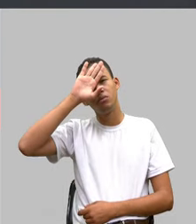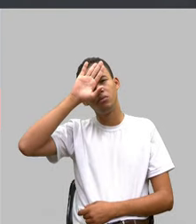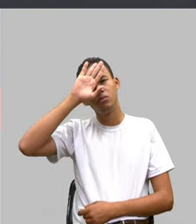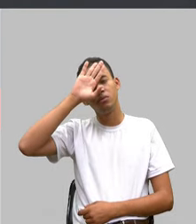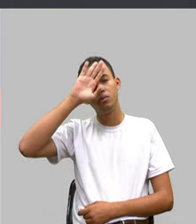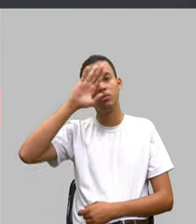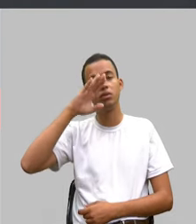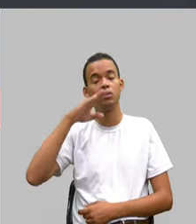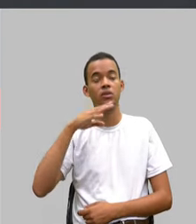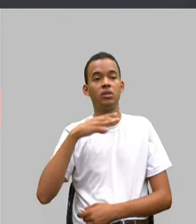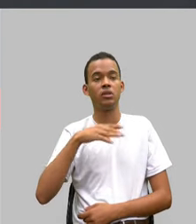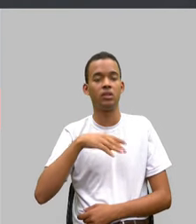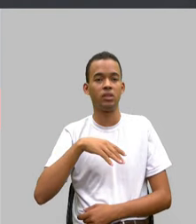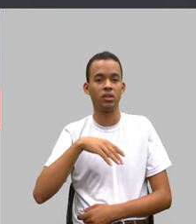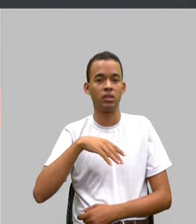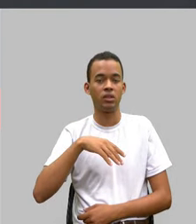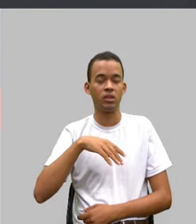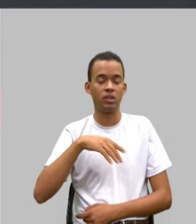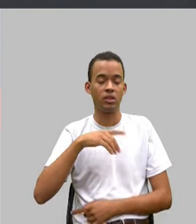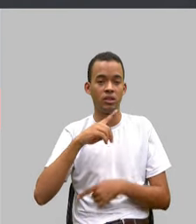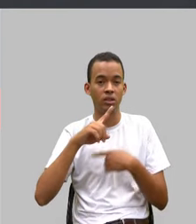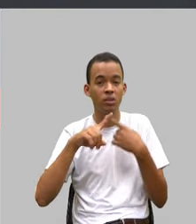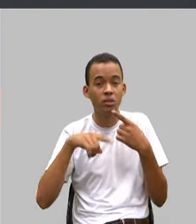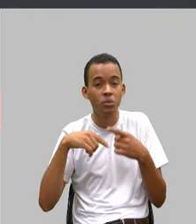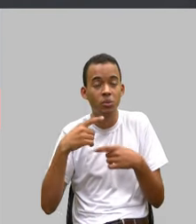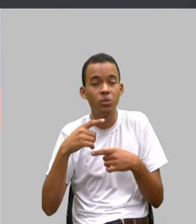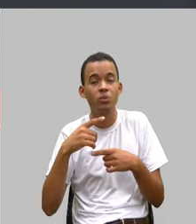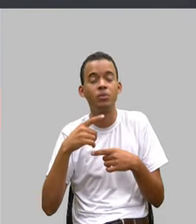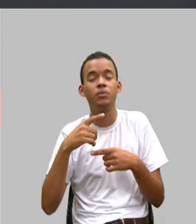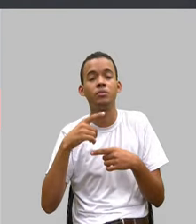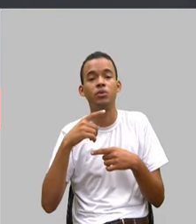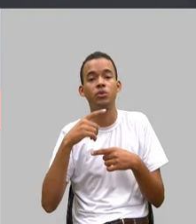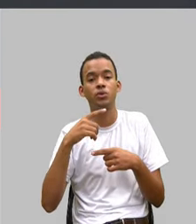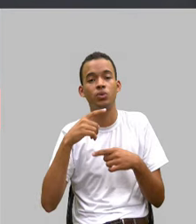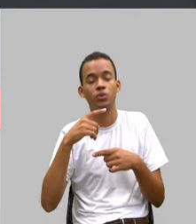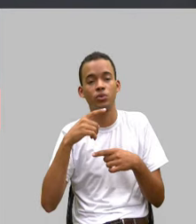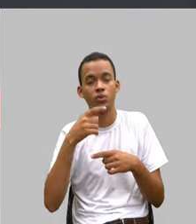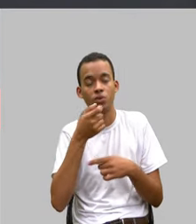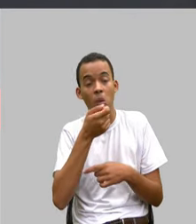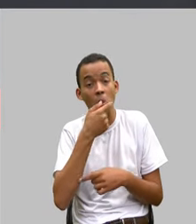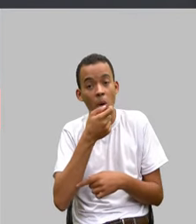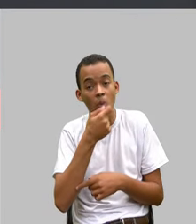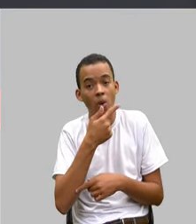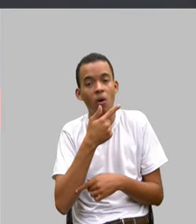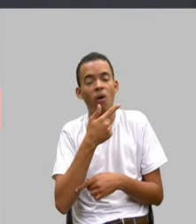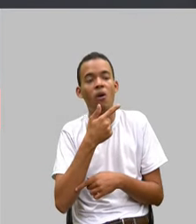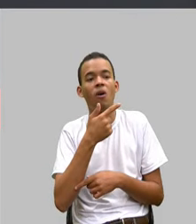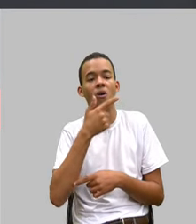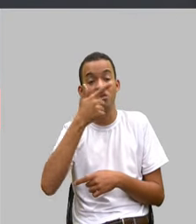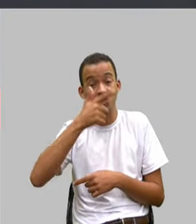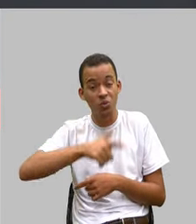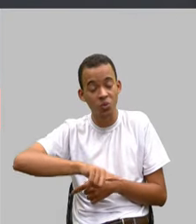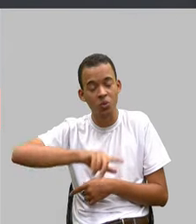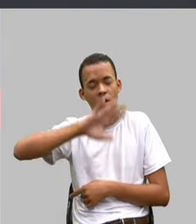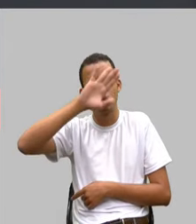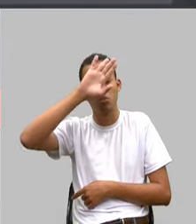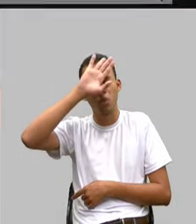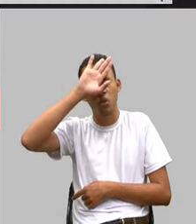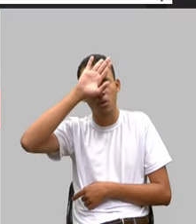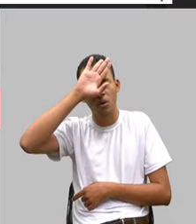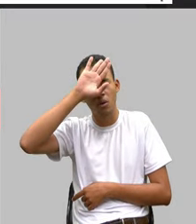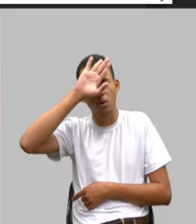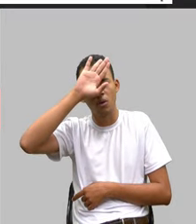uma de pirona depois ele teve na hora do almoço e quando foi à noite ele teve novamente febre eu trabalhei muitos anos